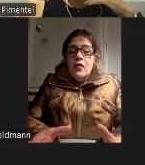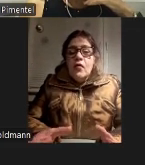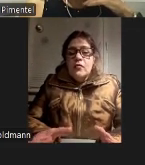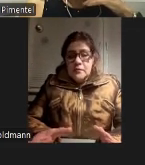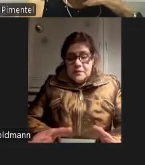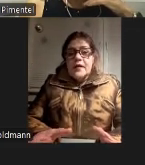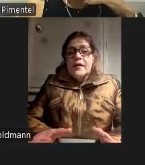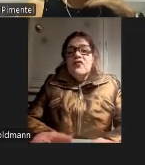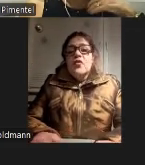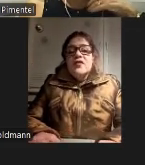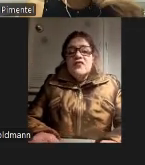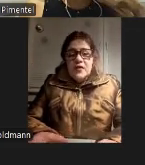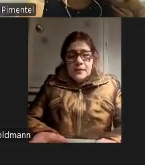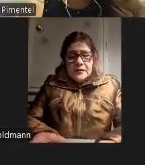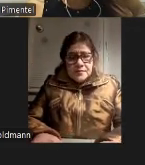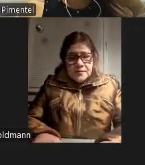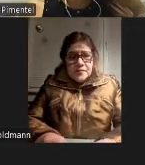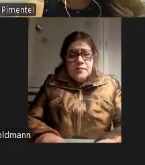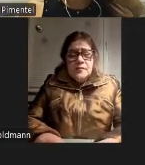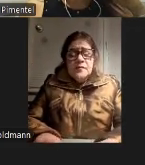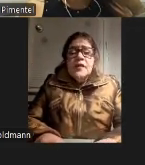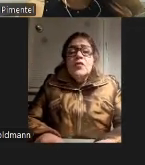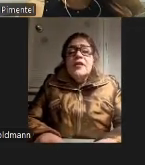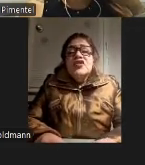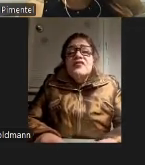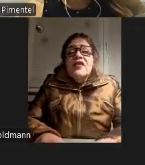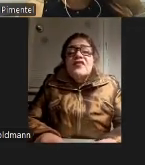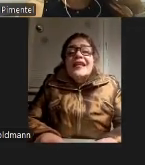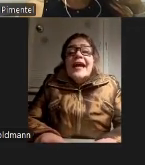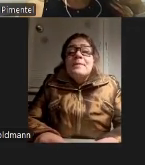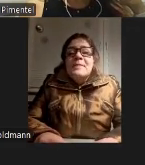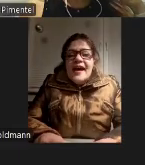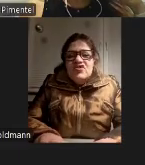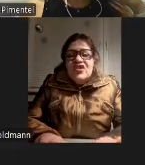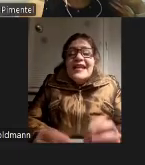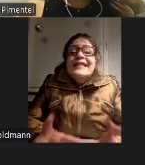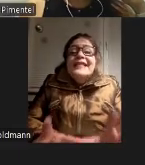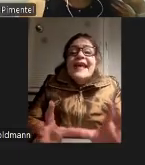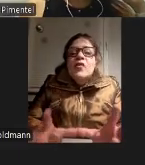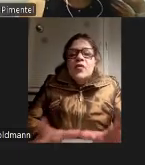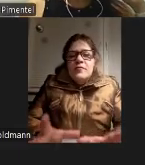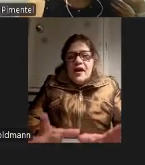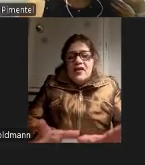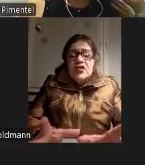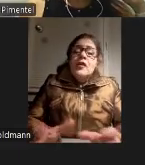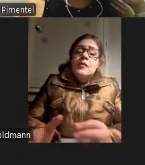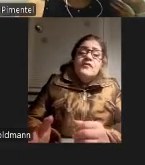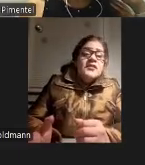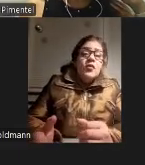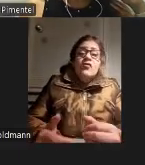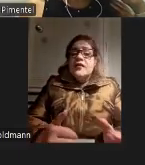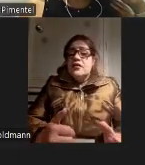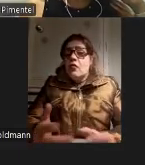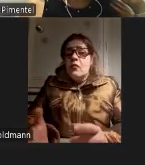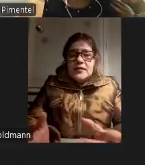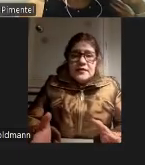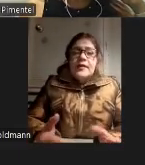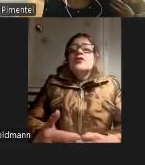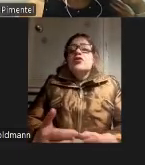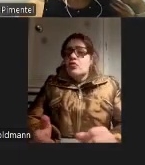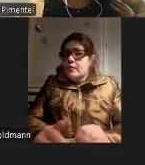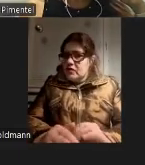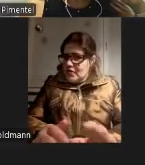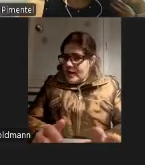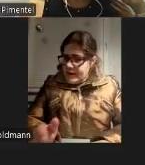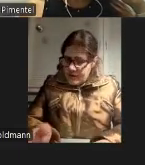é Uhum. fogo, né? O É, fogo com certeza. inflama. É, E o com que a gente vai certeza. ver na imagem, na neuroimagem, porque você conversou com o